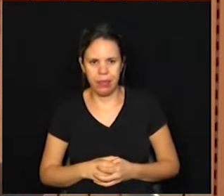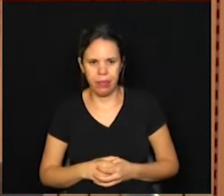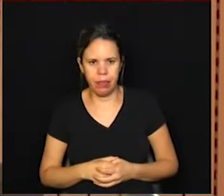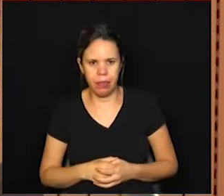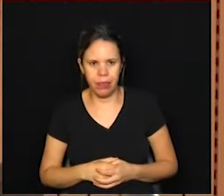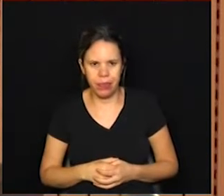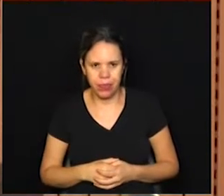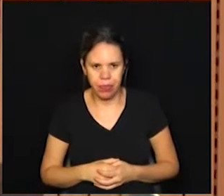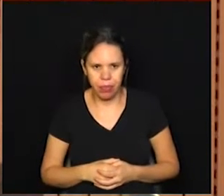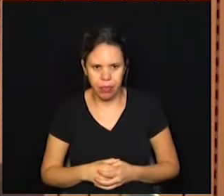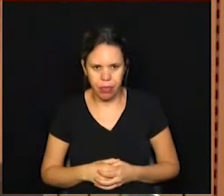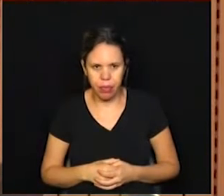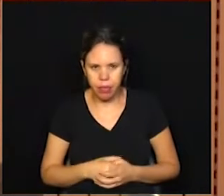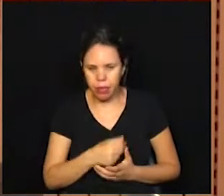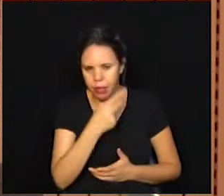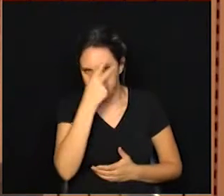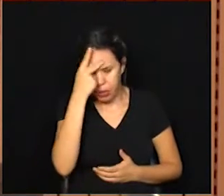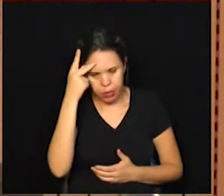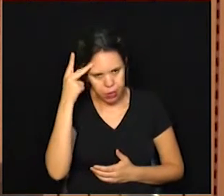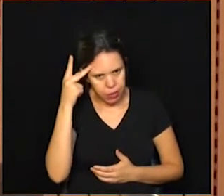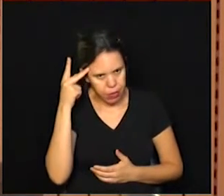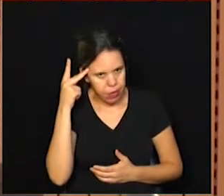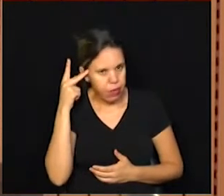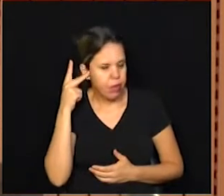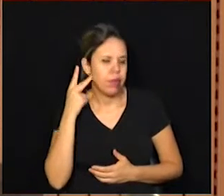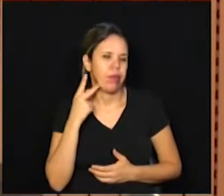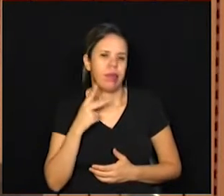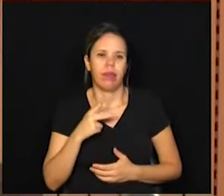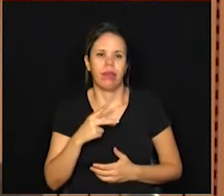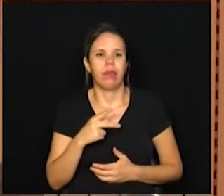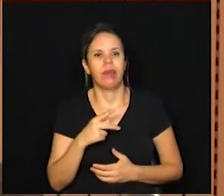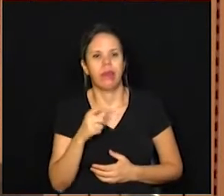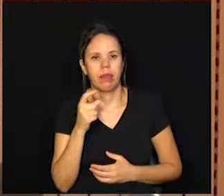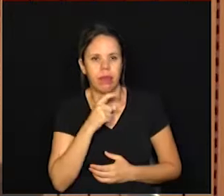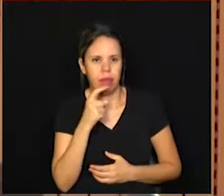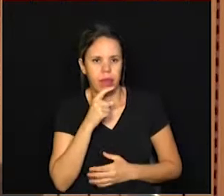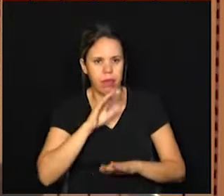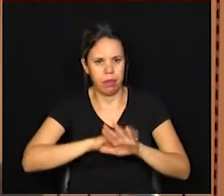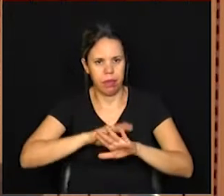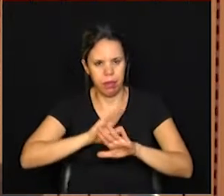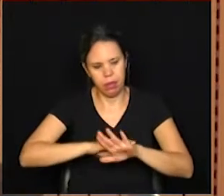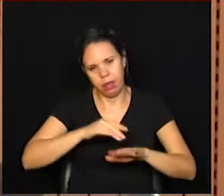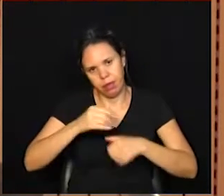parte de piratas da internet informações